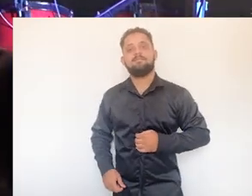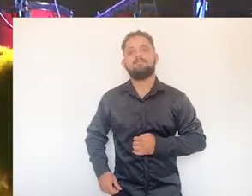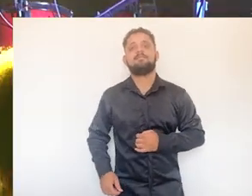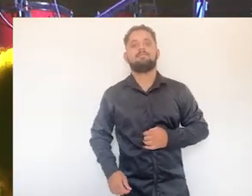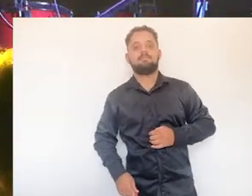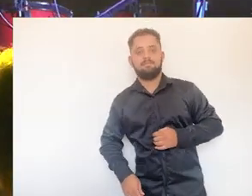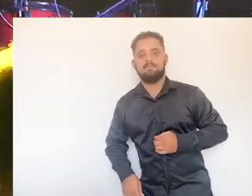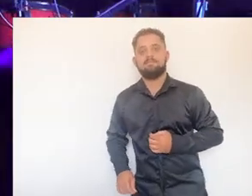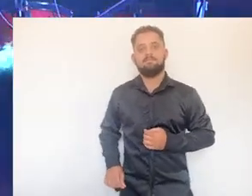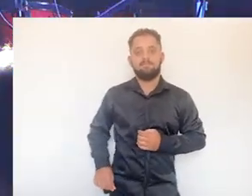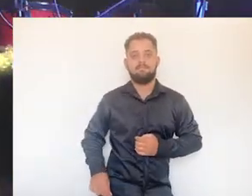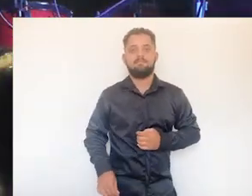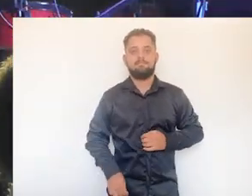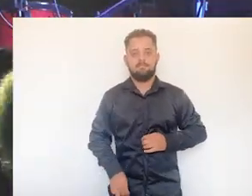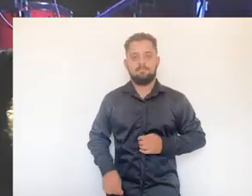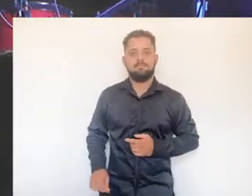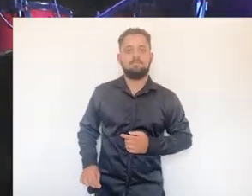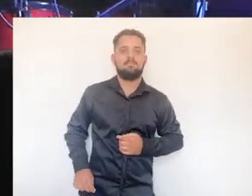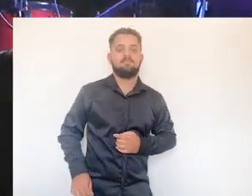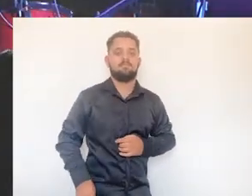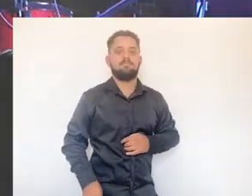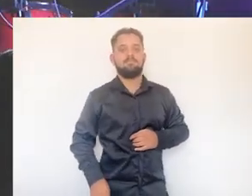Embalando esse baião.